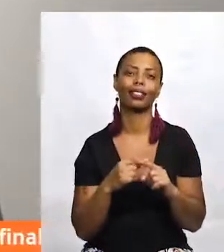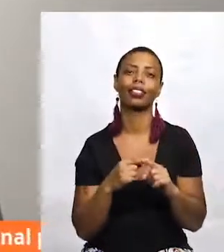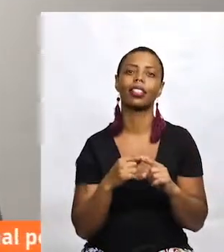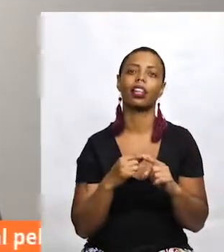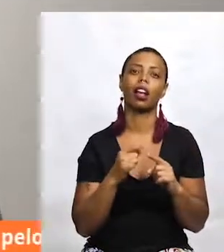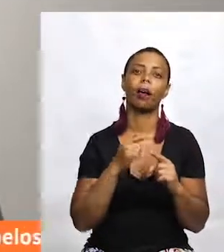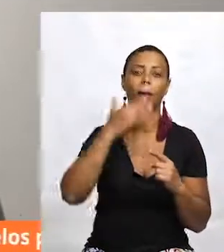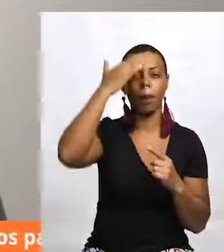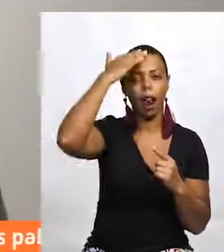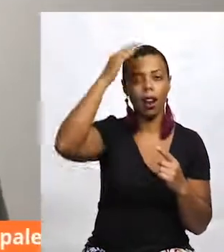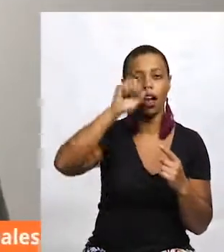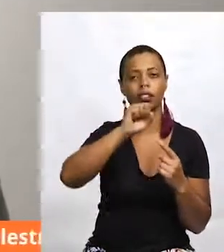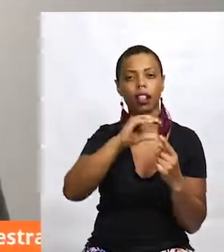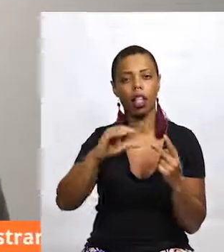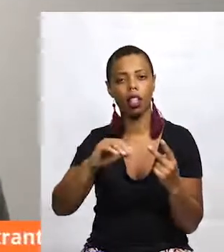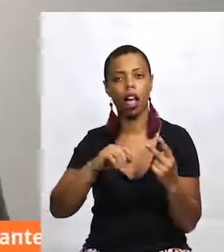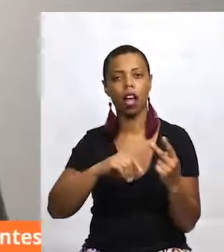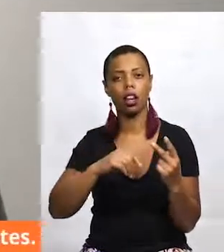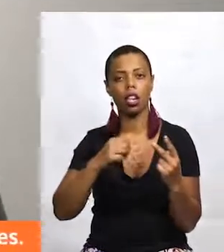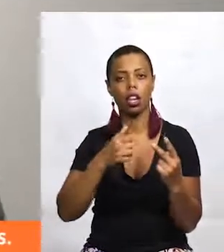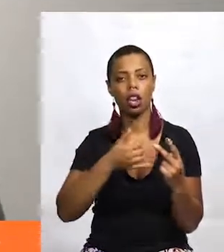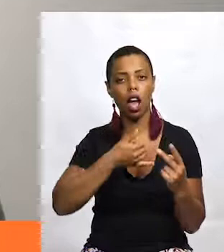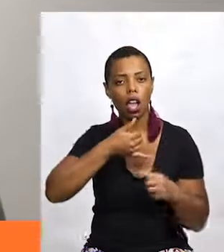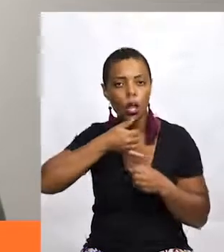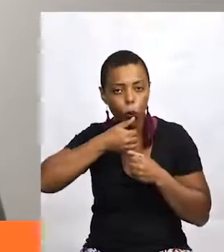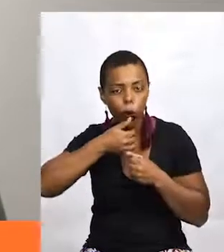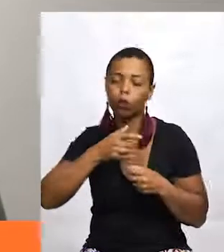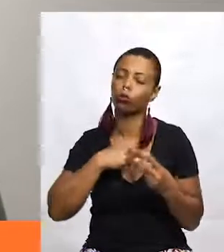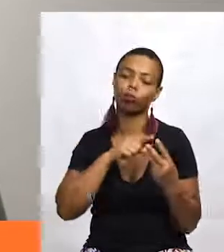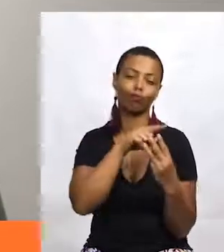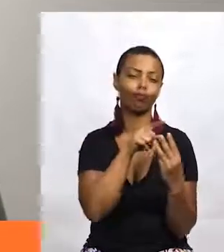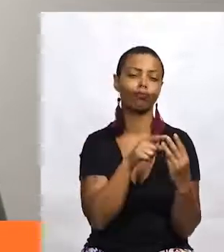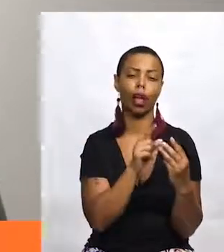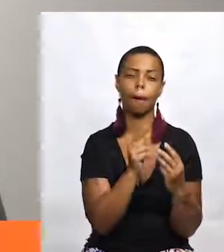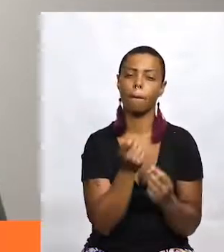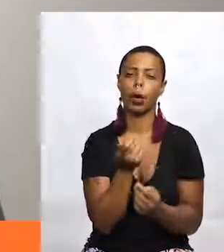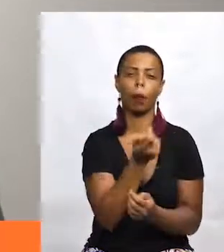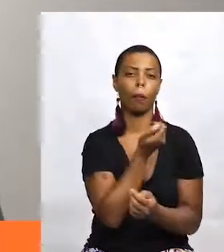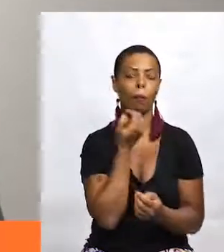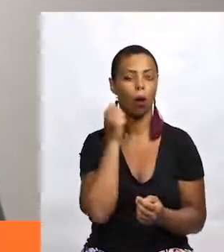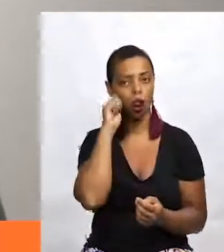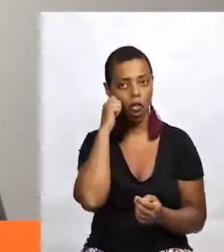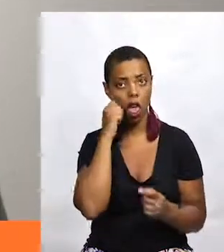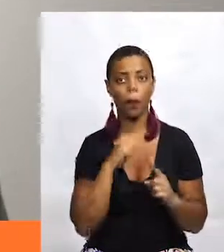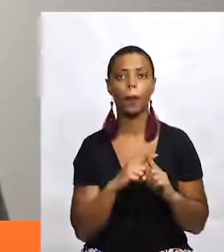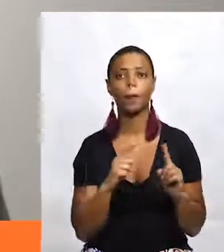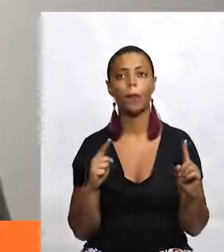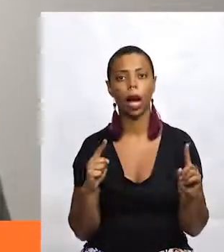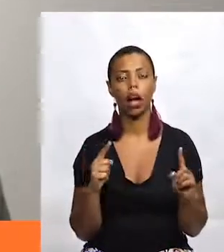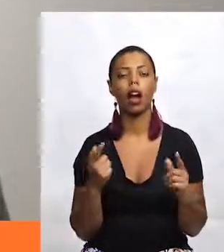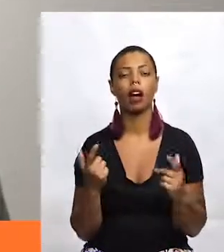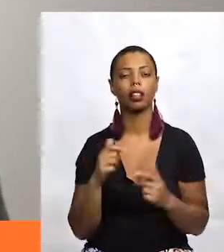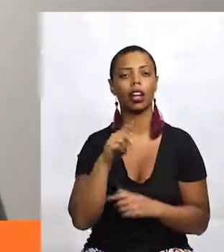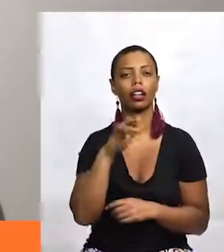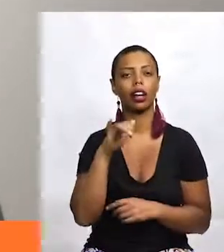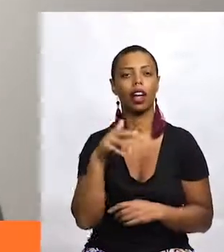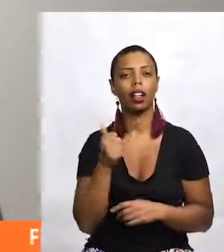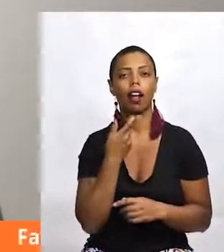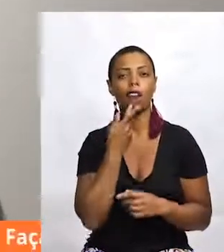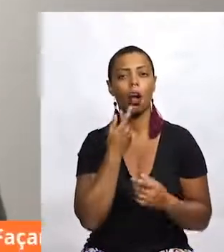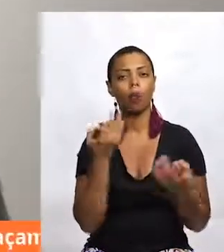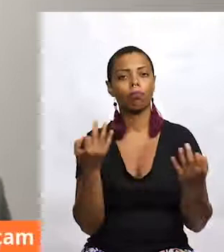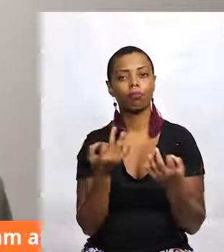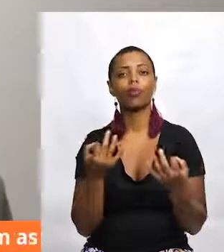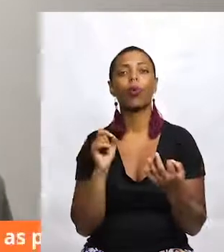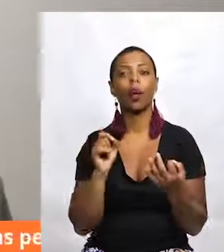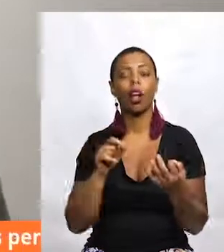Paraná, né? Essa porcentagem ainda é muito pequena. Mas é como a Adriana muito bem colocou, essa diversidade ela é